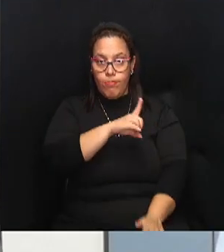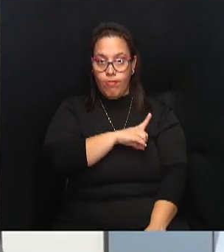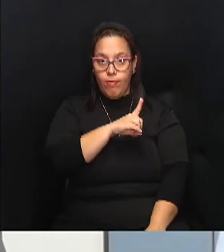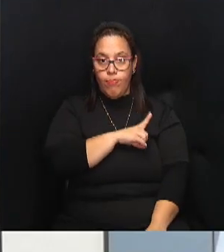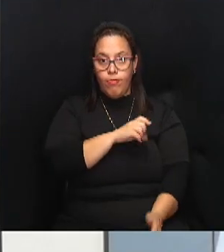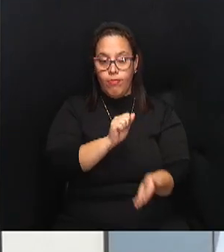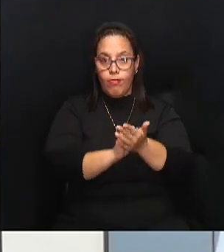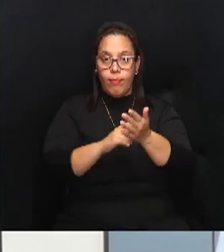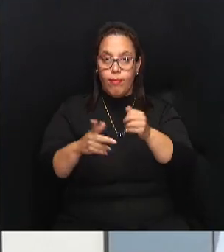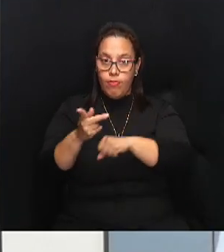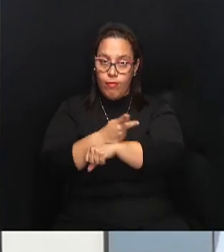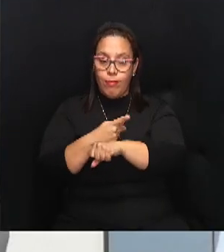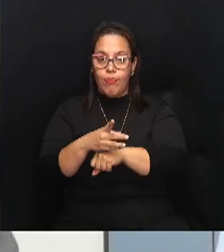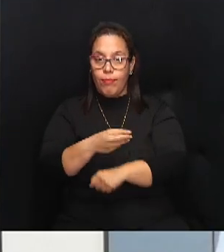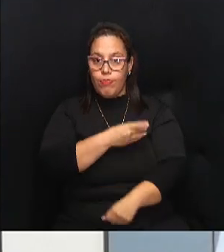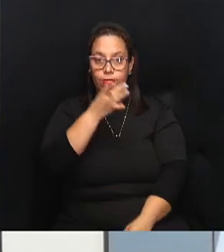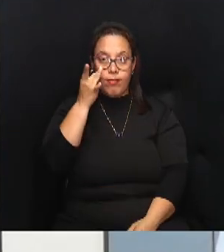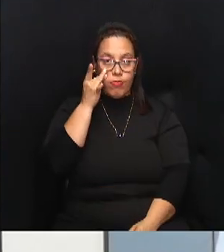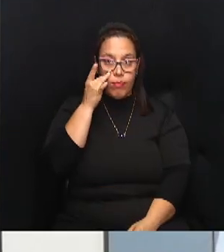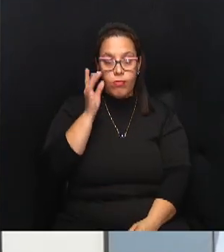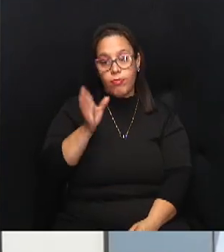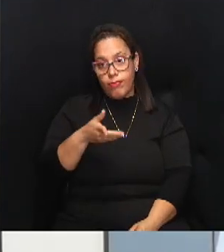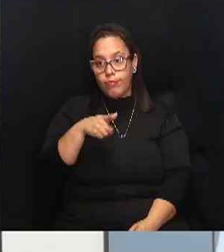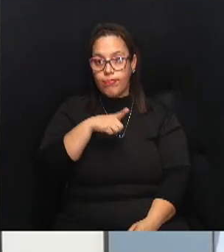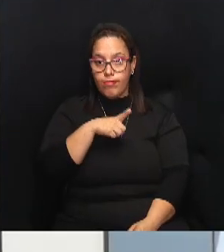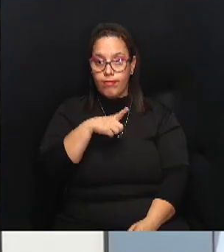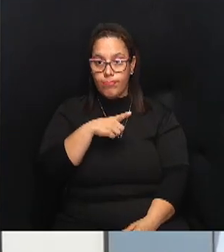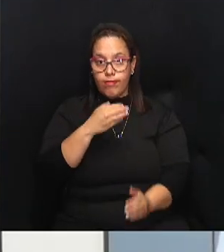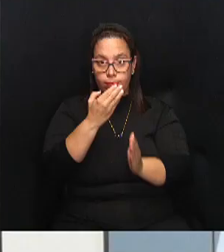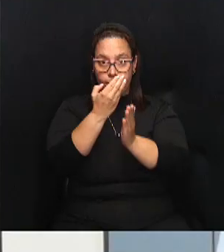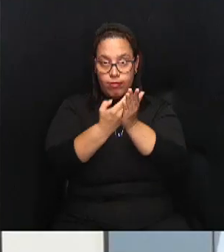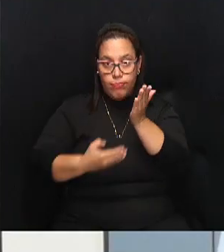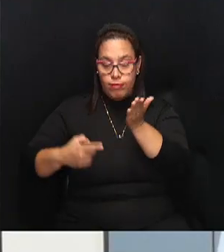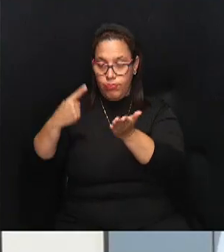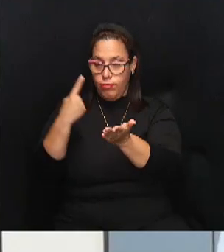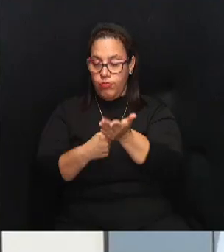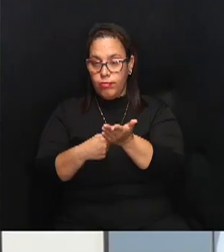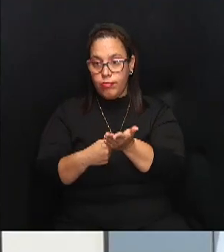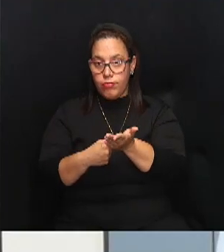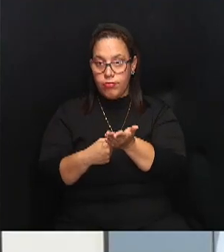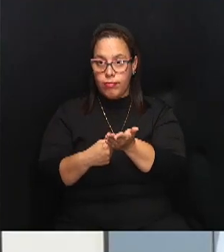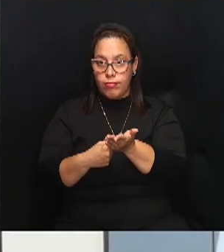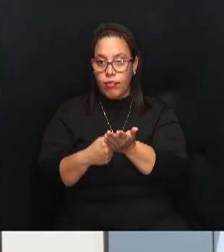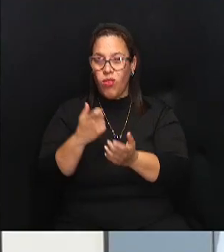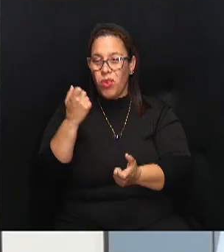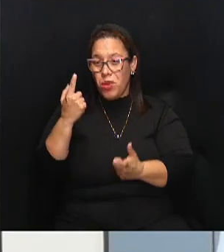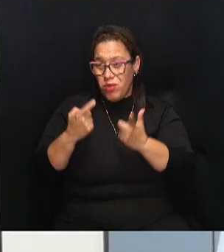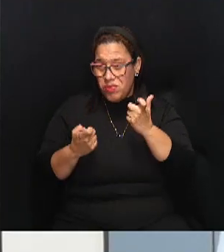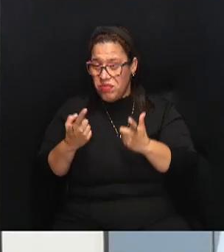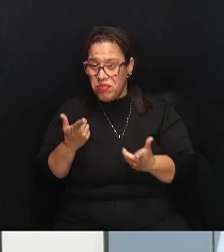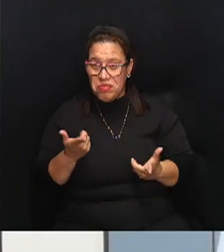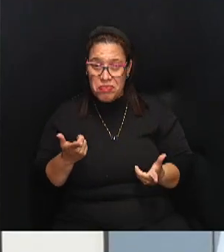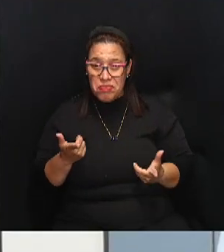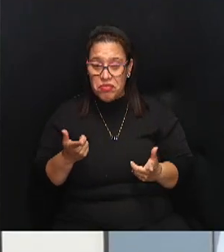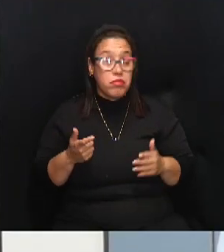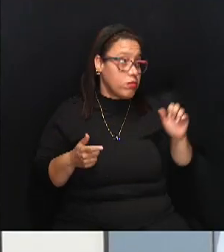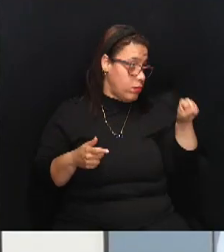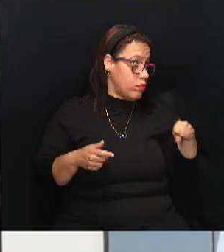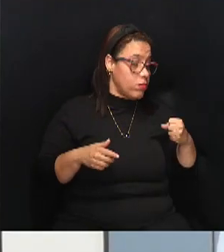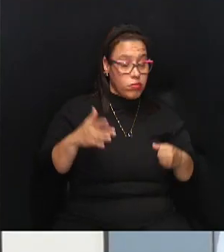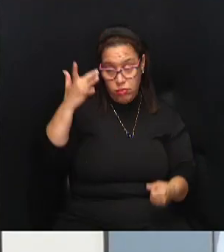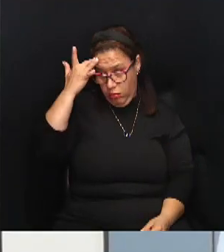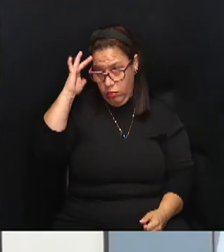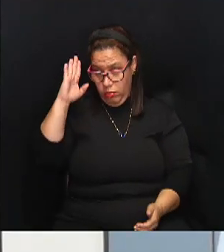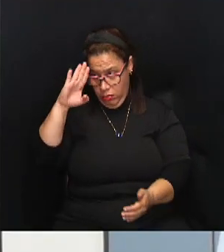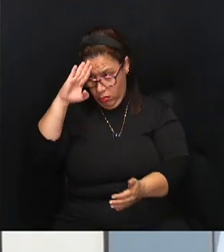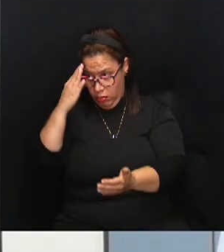Ele me procurou pessoalmente, perguntando se já tinha esse convênio. Então a gente tem alguns meios, acreditamos